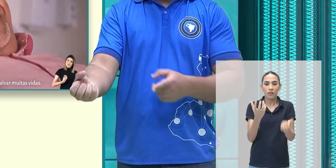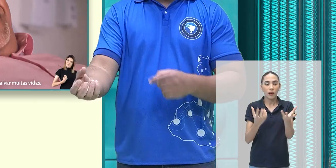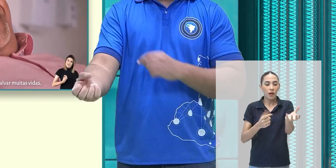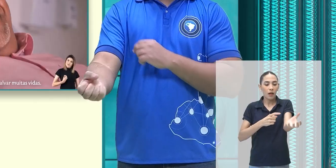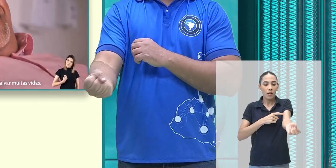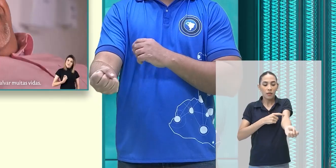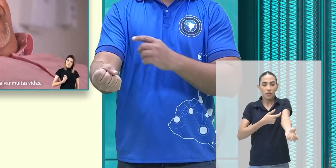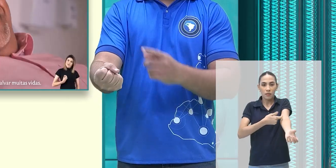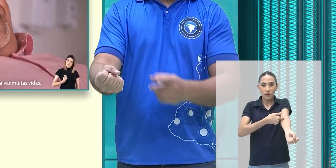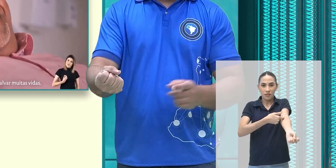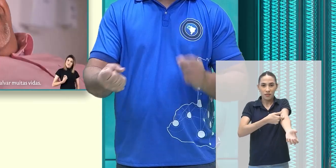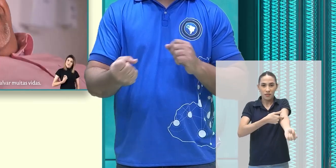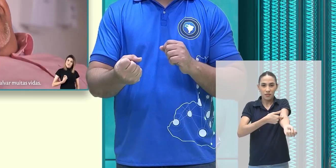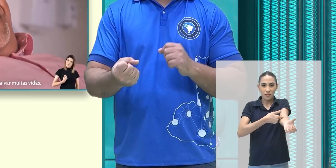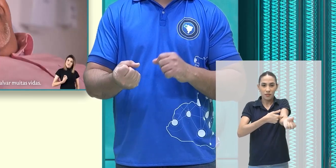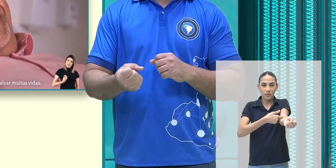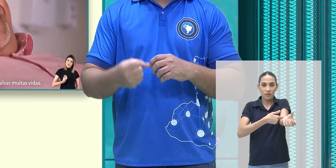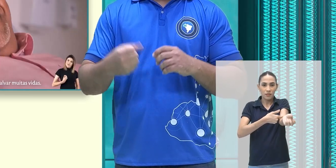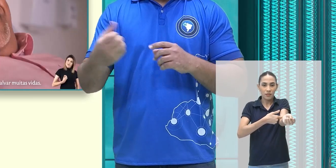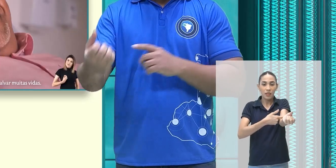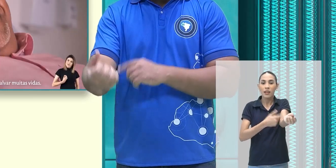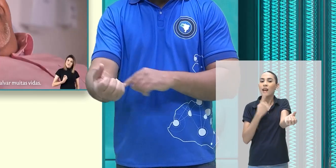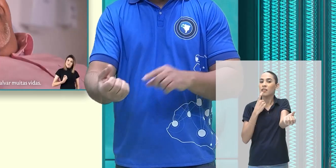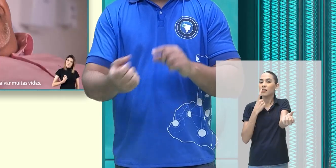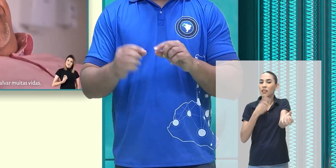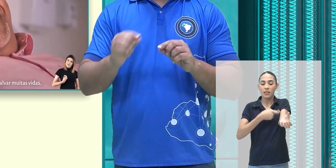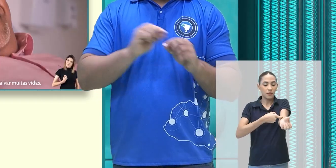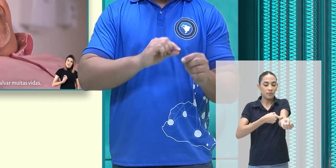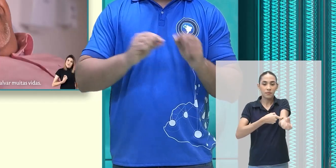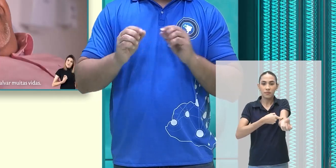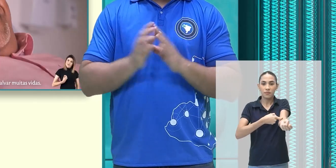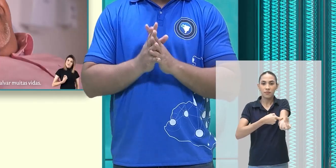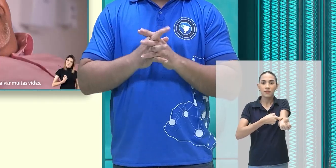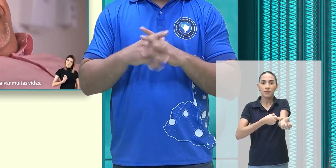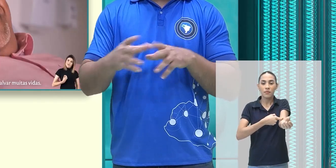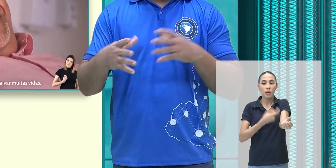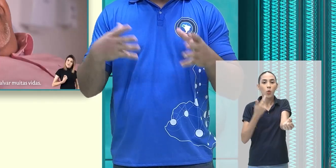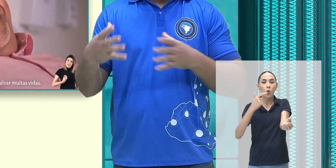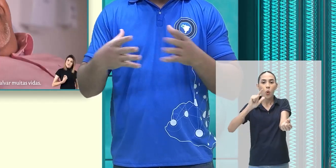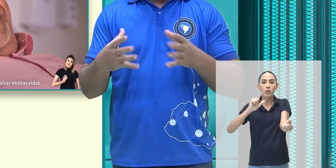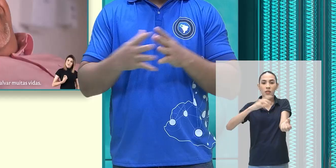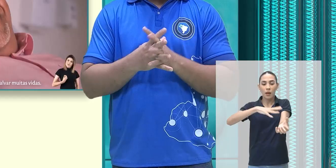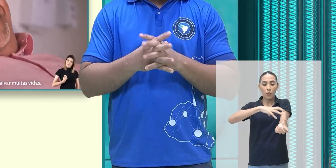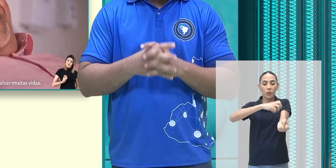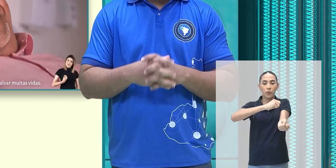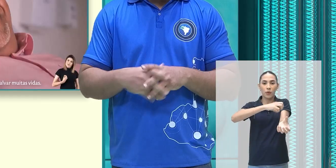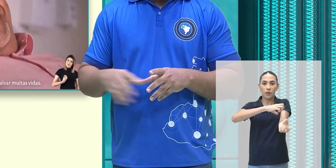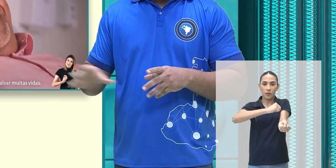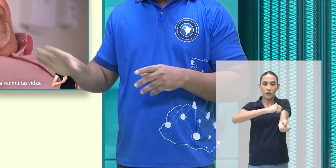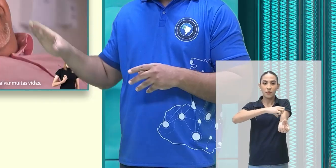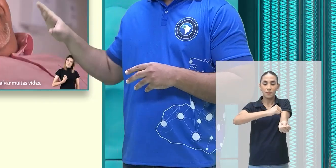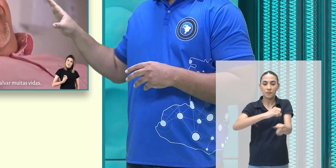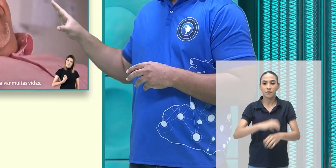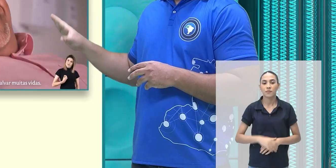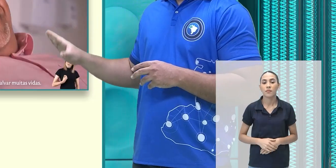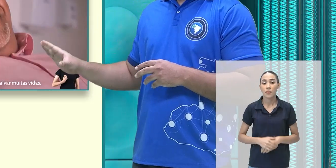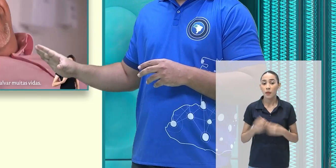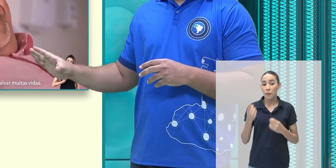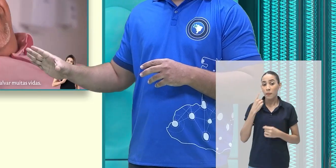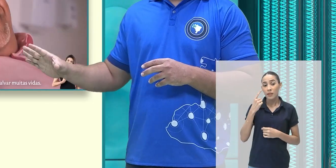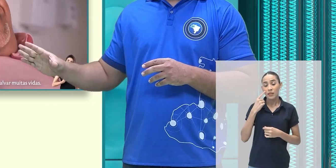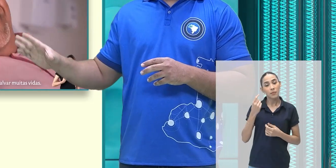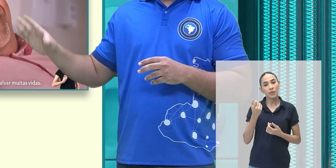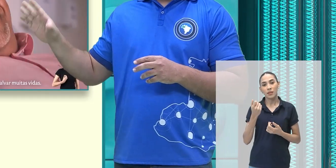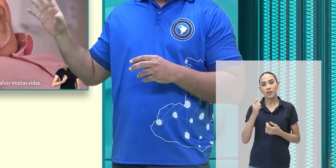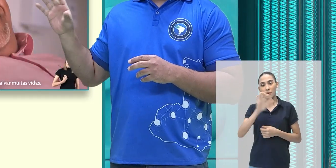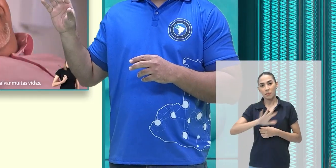no bombeamento para fazer com que o sangue saia do corpo, né, e vá até a bolsa, o local onde ela é armazenado. E observe que na nossa